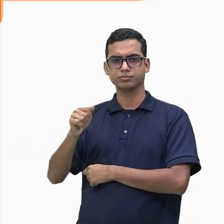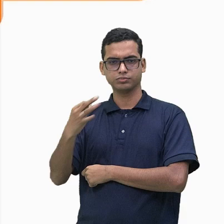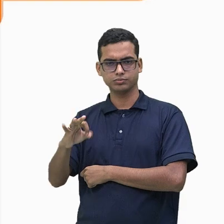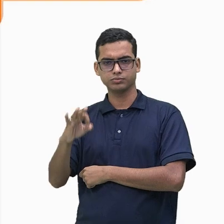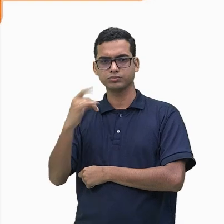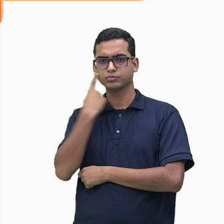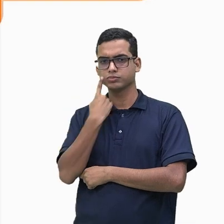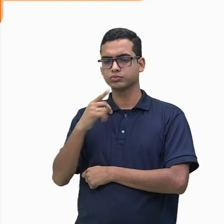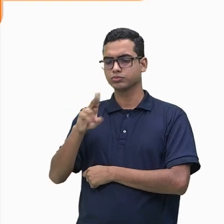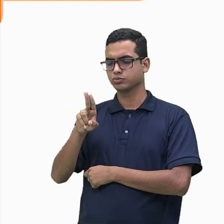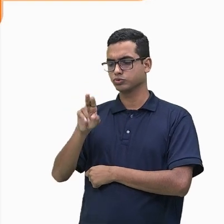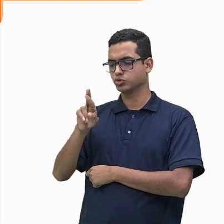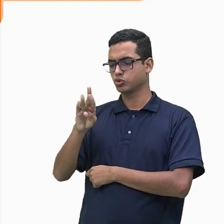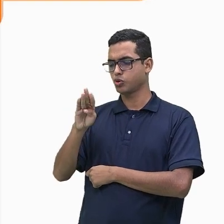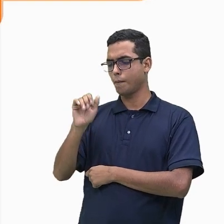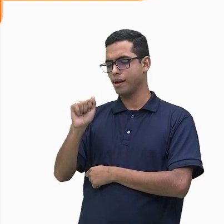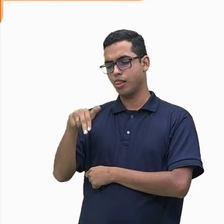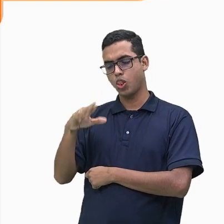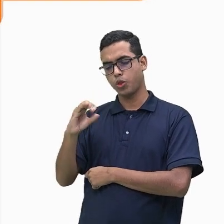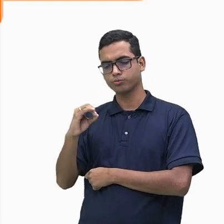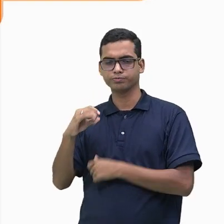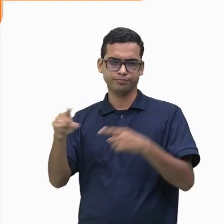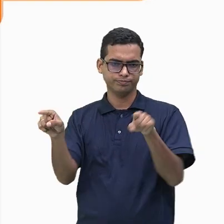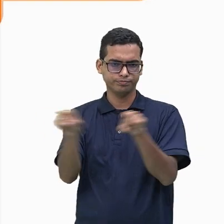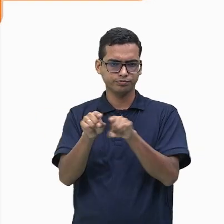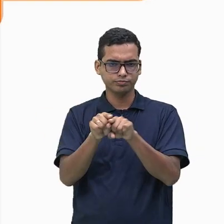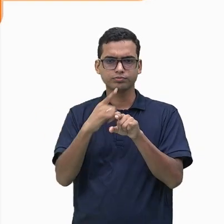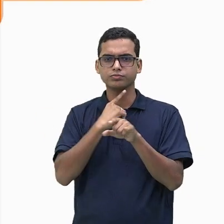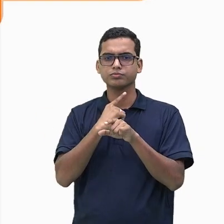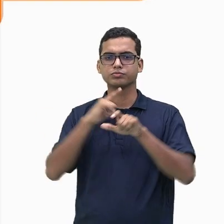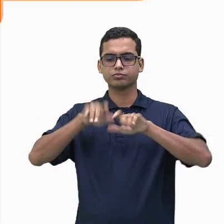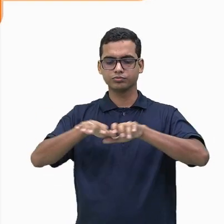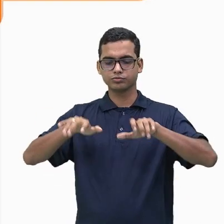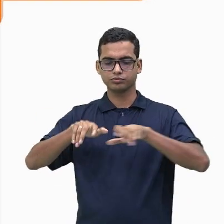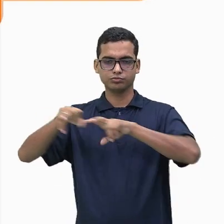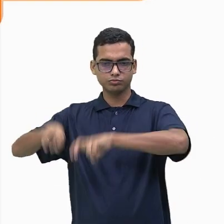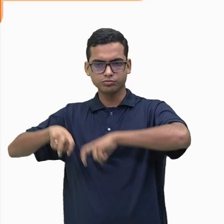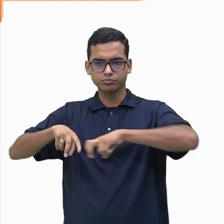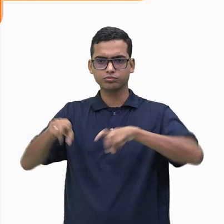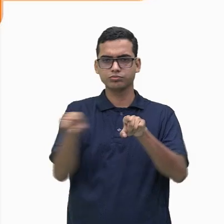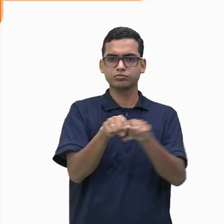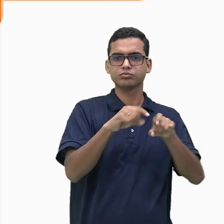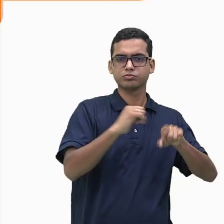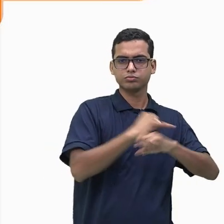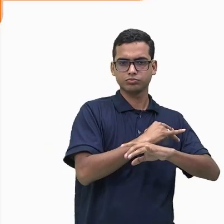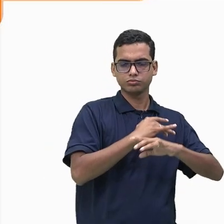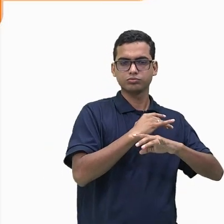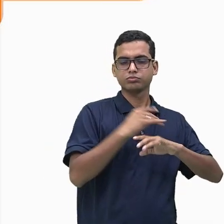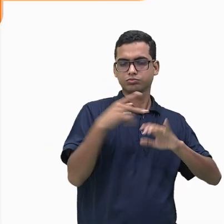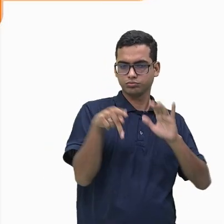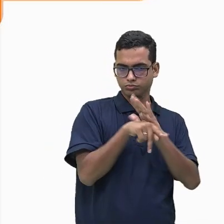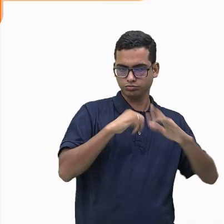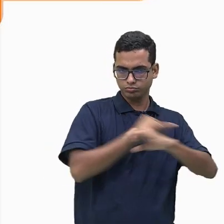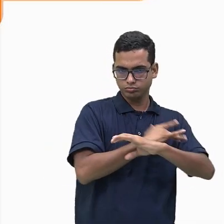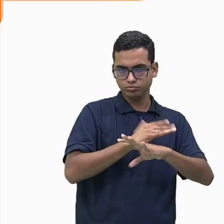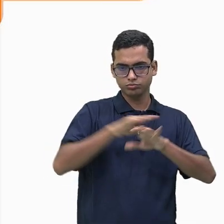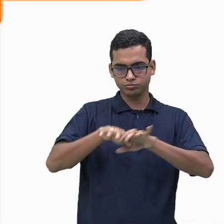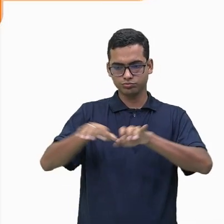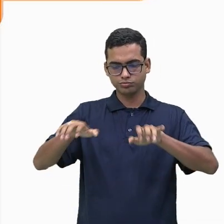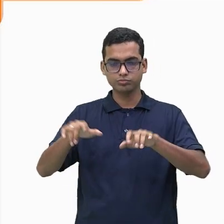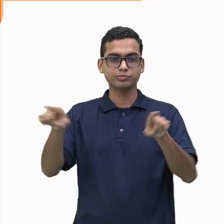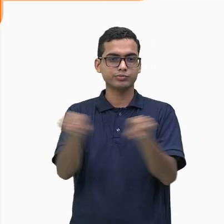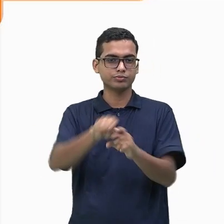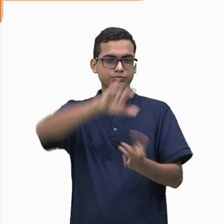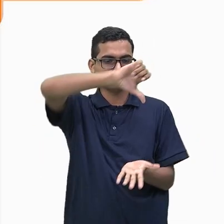legalmente estabelecido e separa ali a cidade do campo, tá? A localidade também onde vai estar sediada a